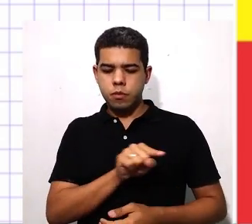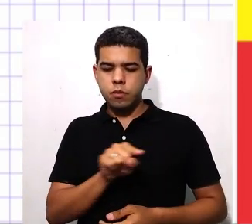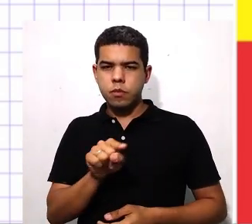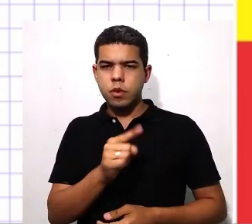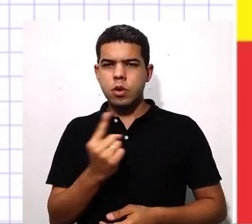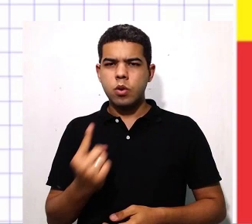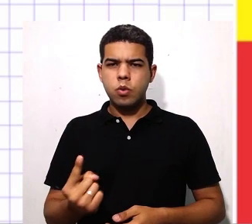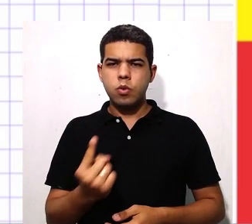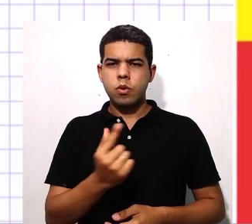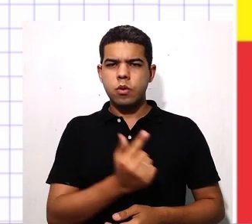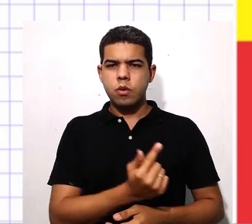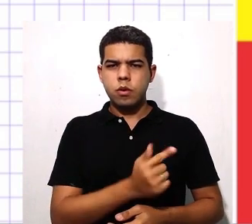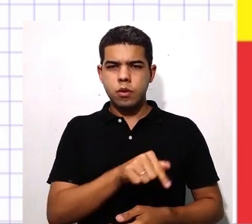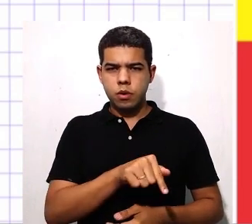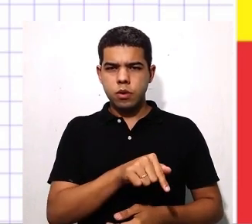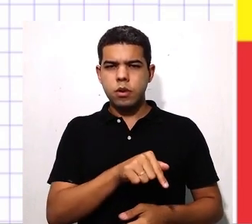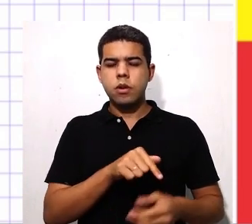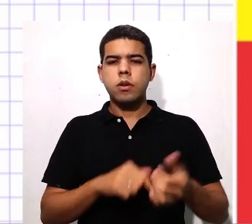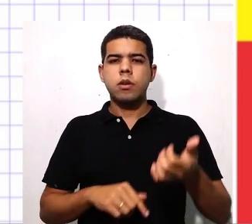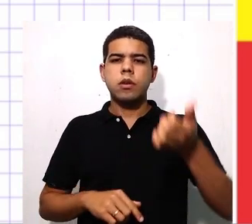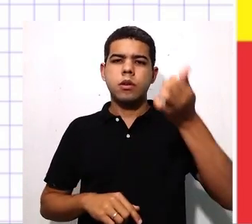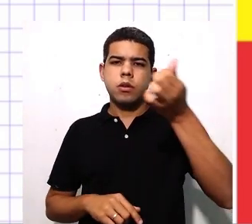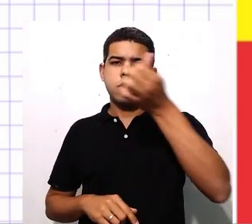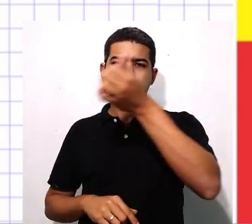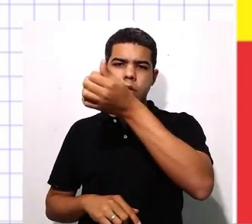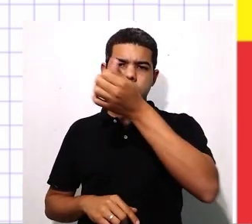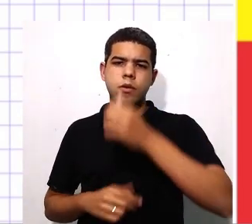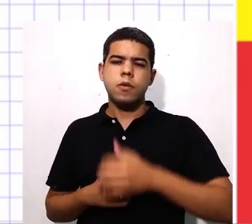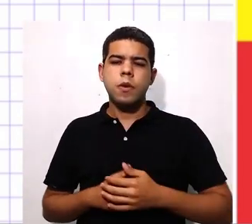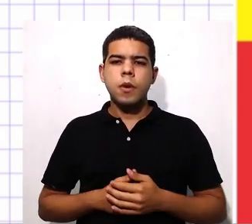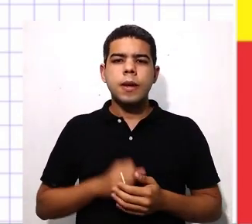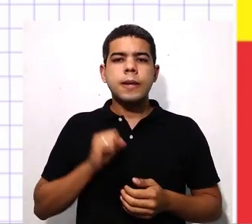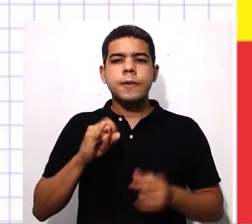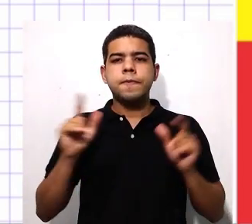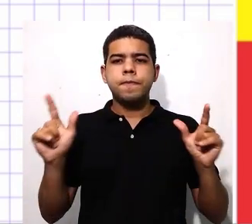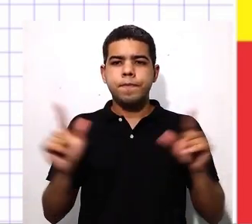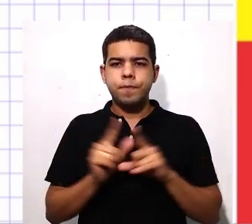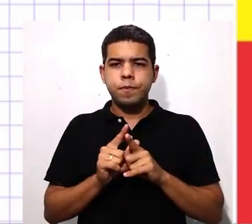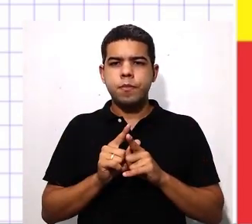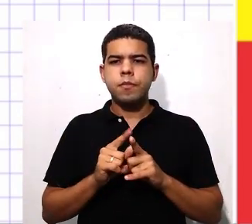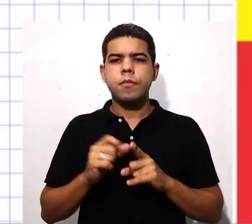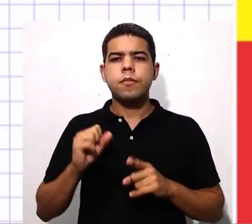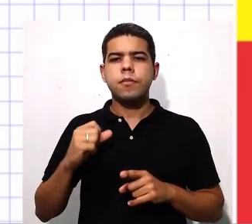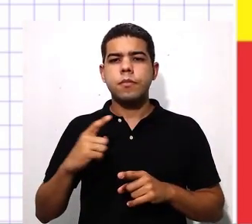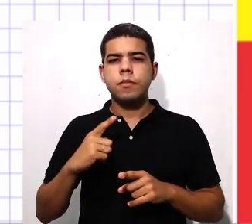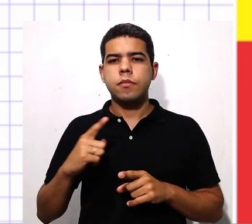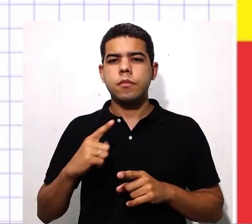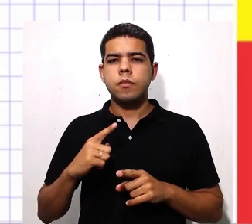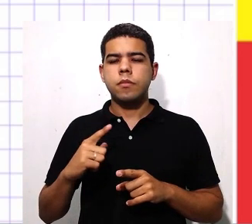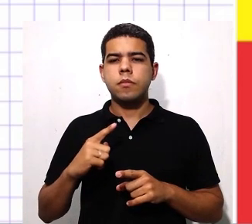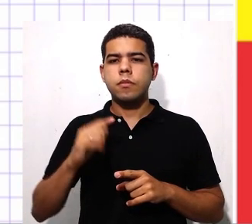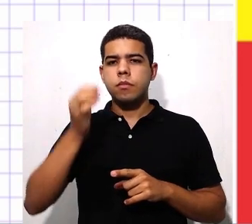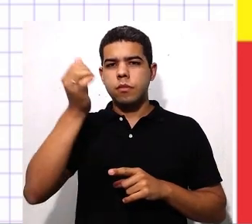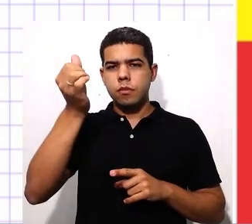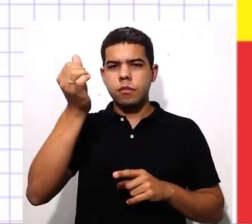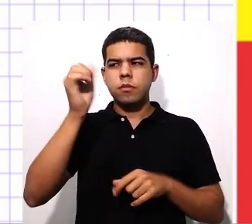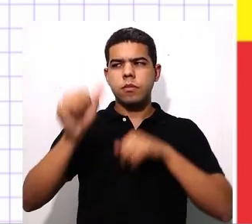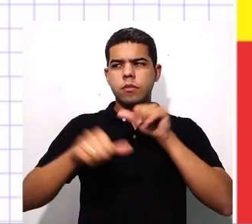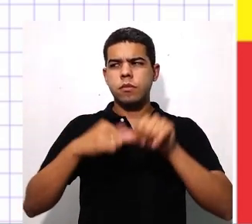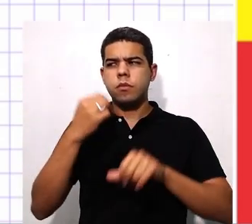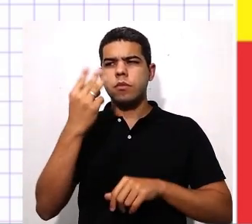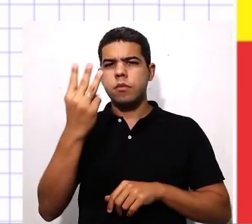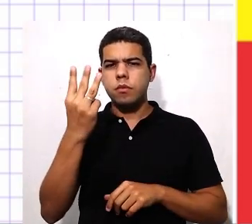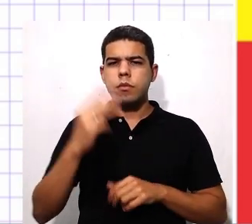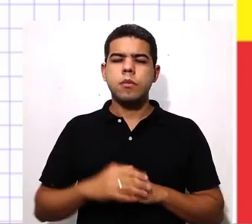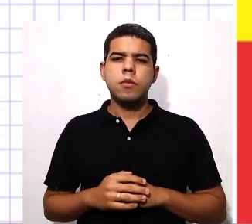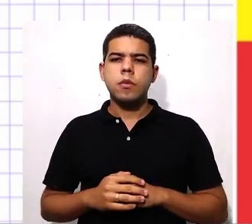reduzir pela metade, então, onde está na parte de cima do 6, ele vai para 3. E também em cima, também ele vai para